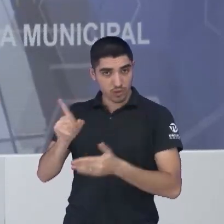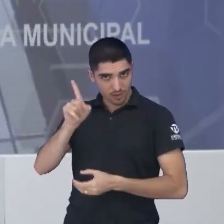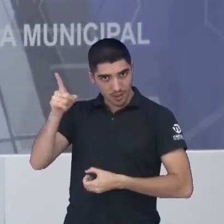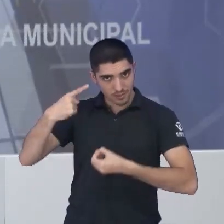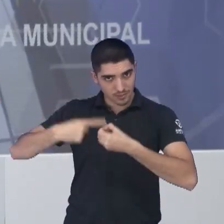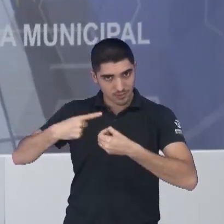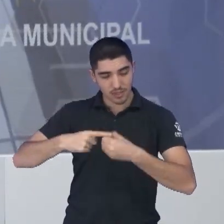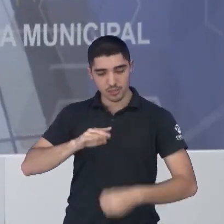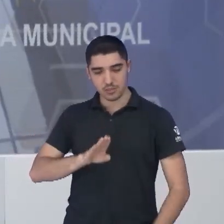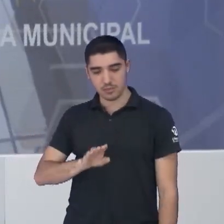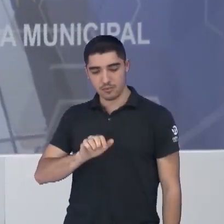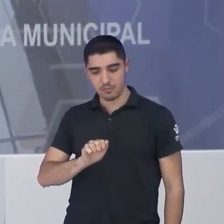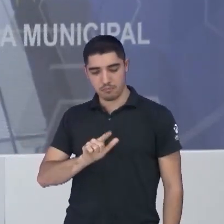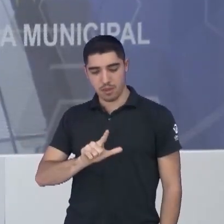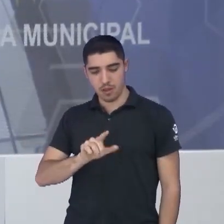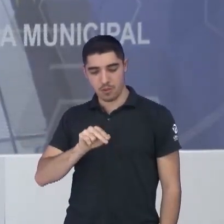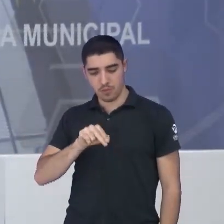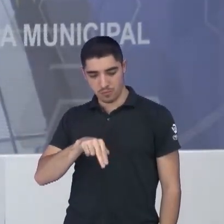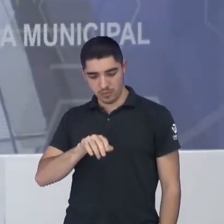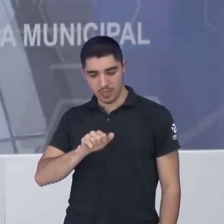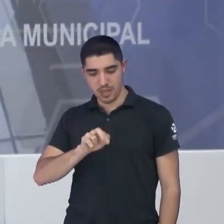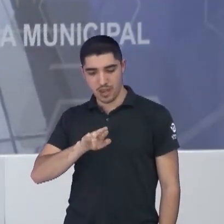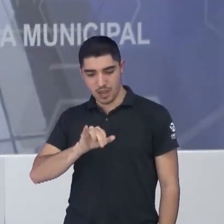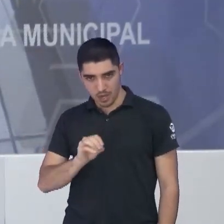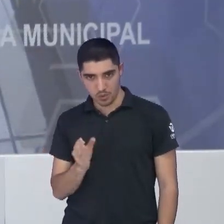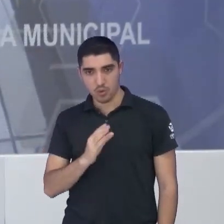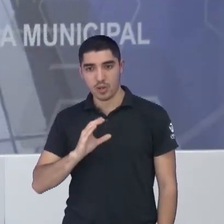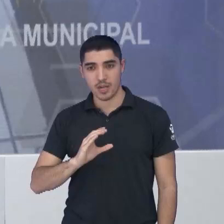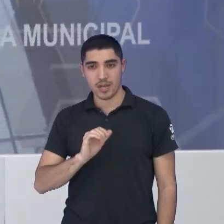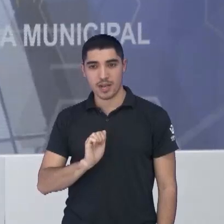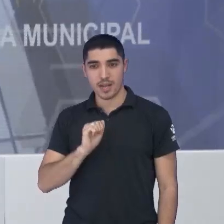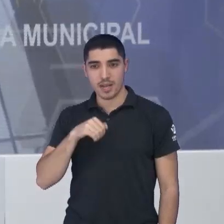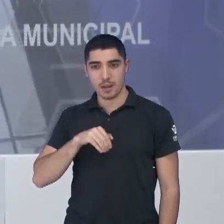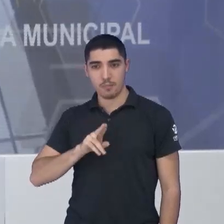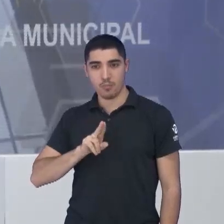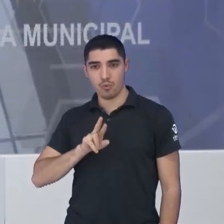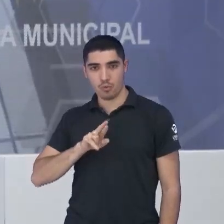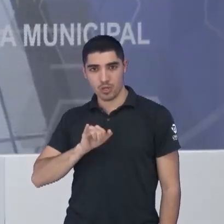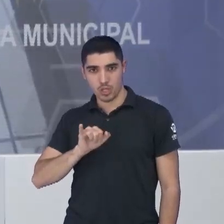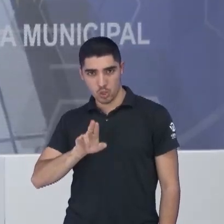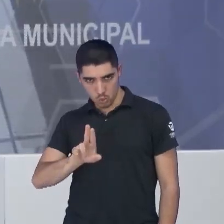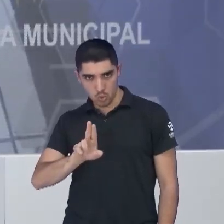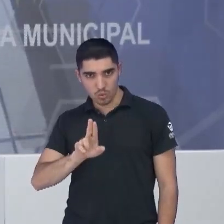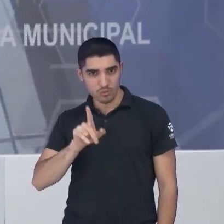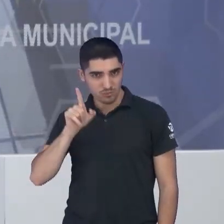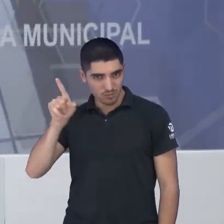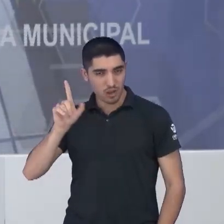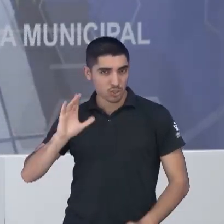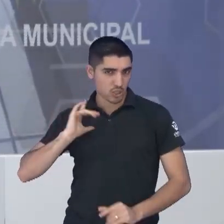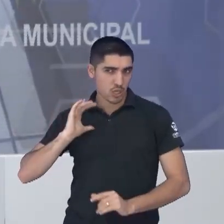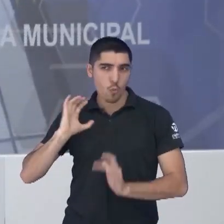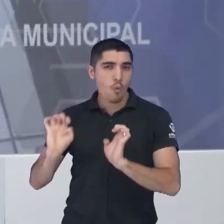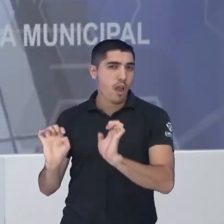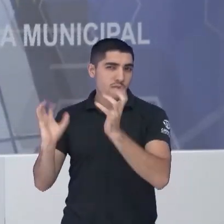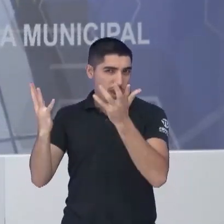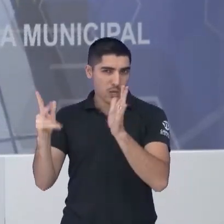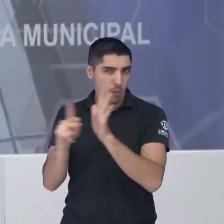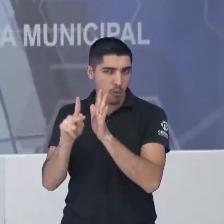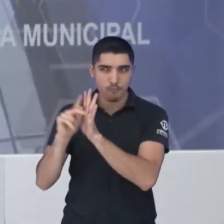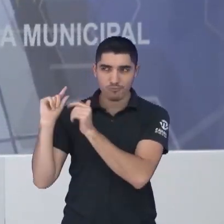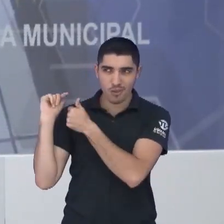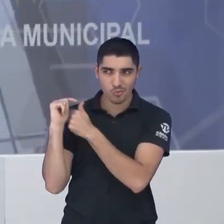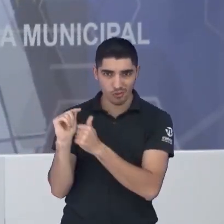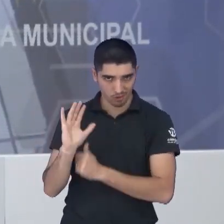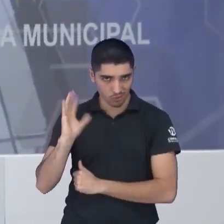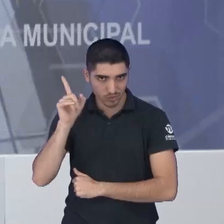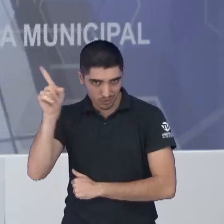o prefeito de Balneário, quando eu estive no CEPAC, no evento conservador que teve lá, e ele que já aprovou essa legislação e já